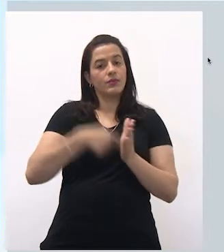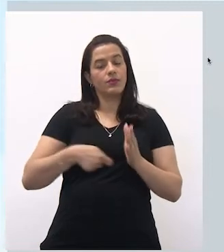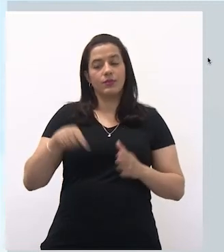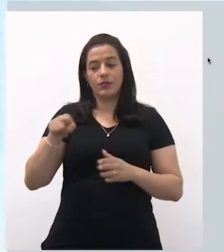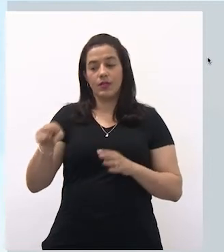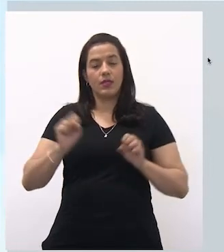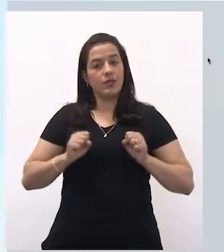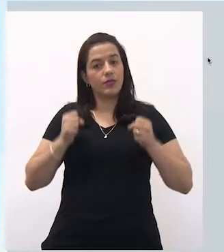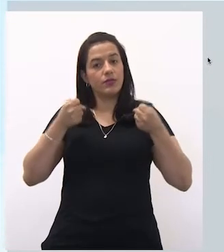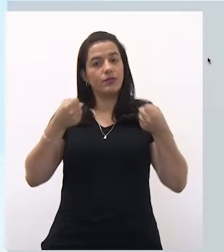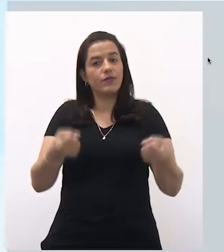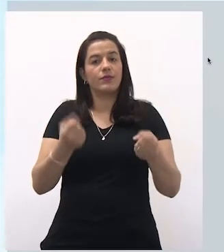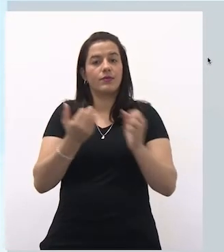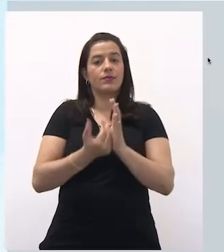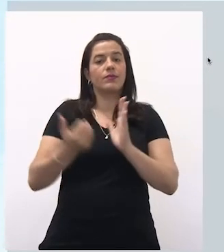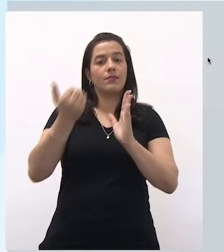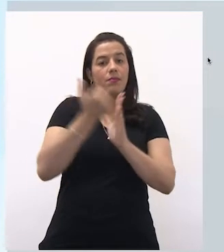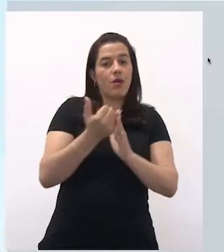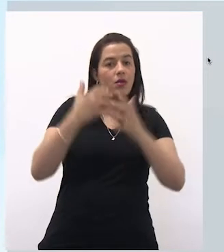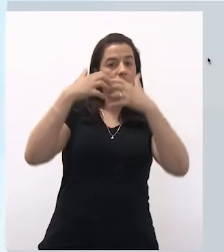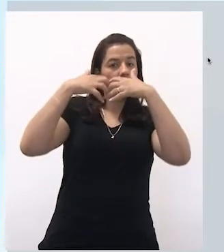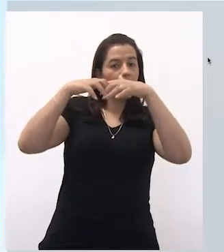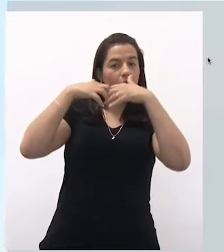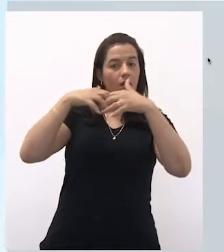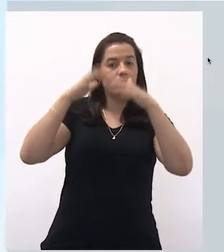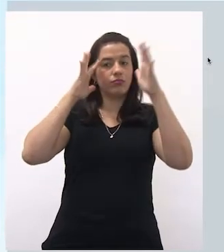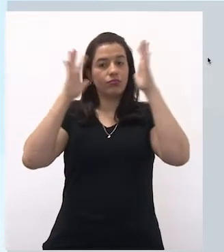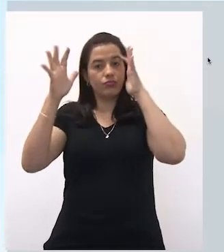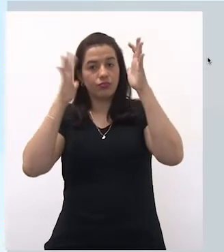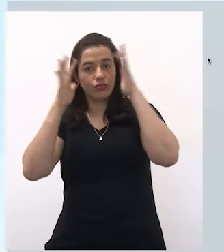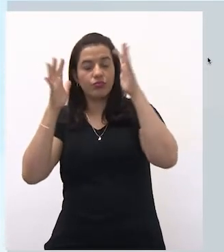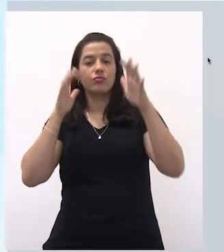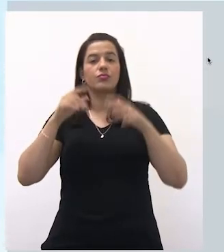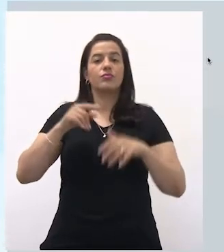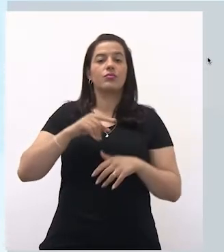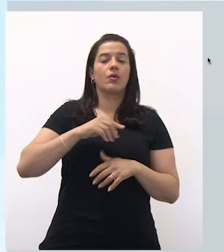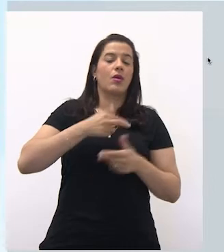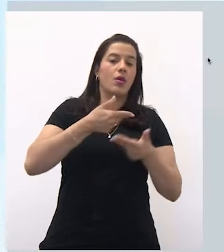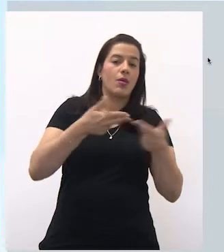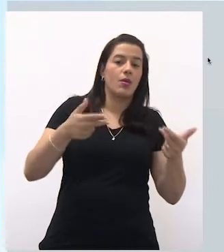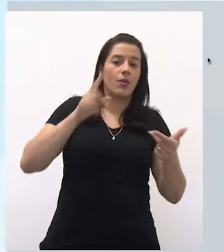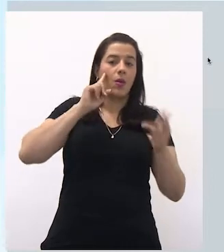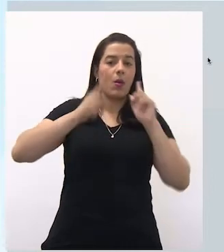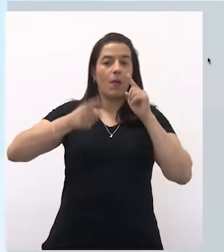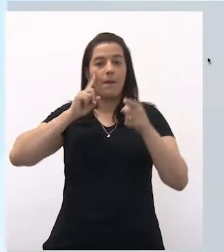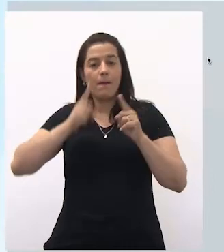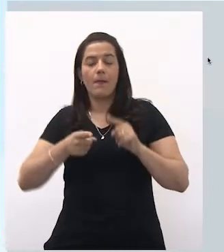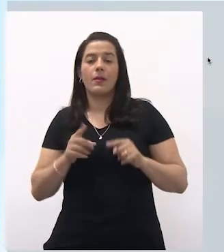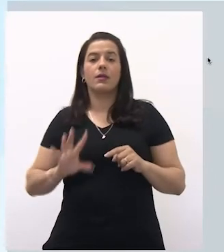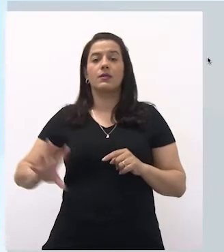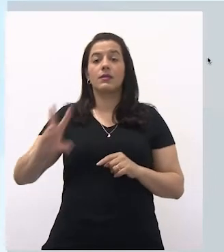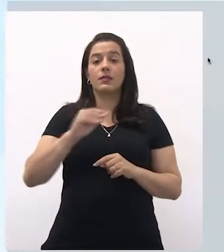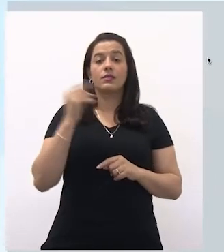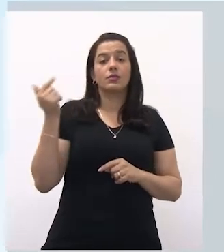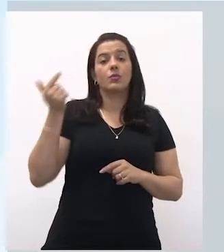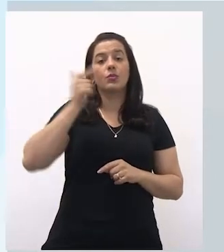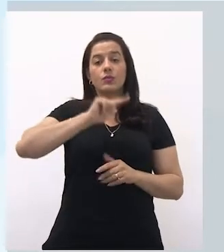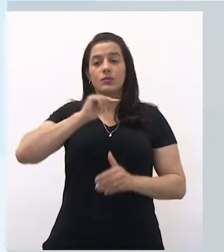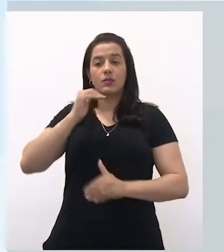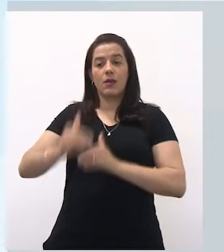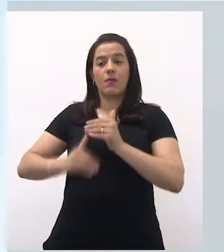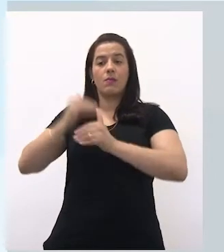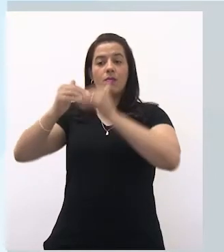estudante, né, em raciocínio, em comandos, para que esse aluno ele atinja nível mais